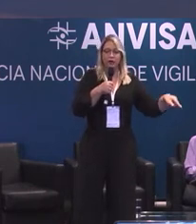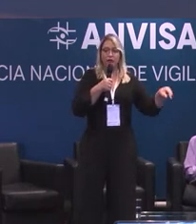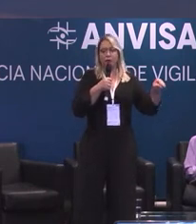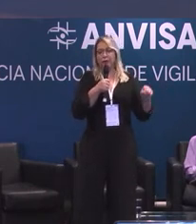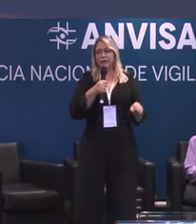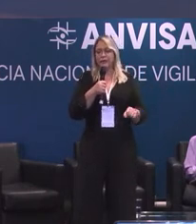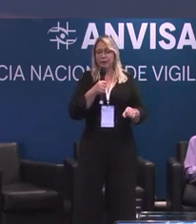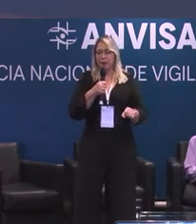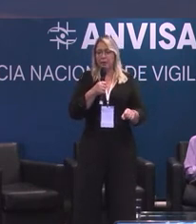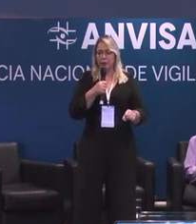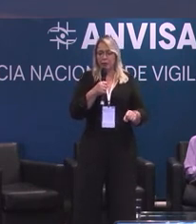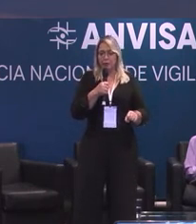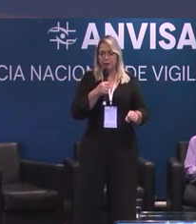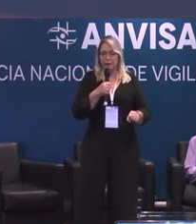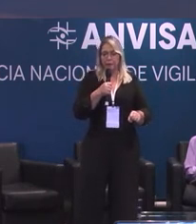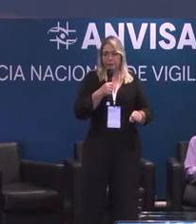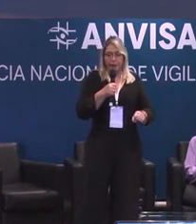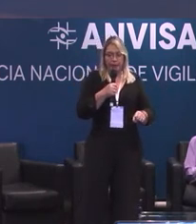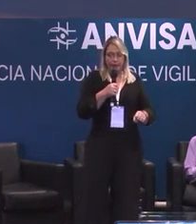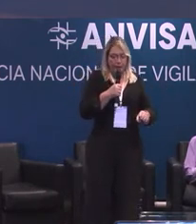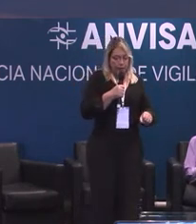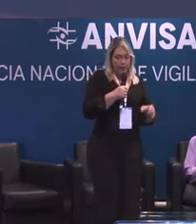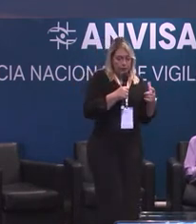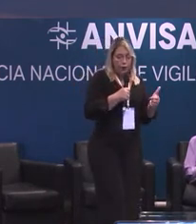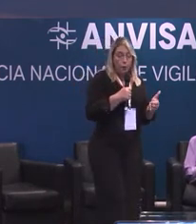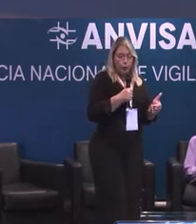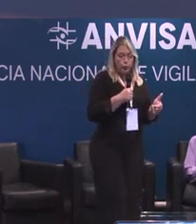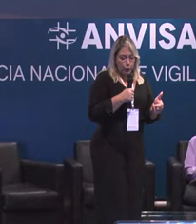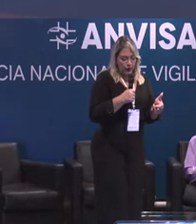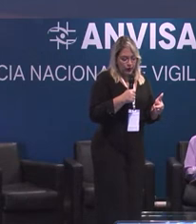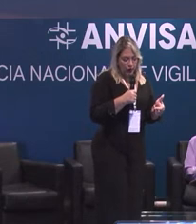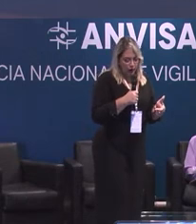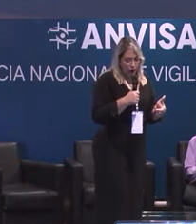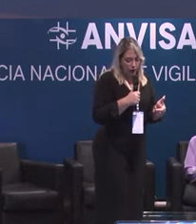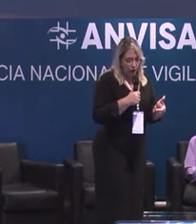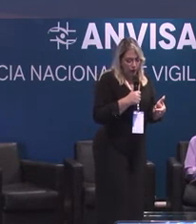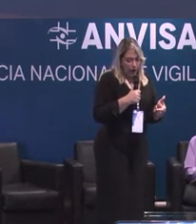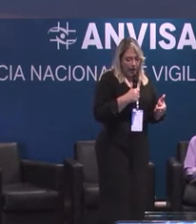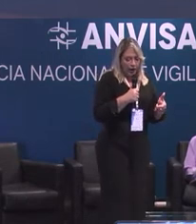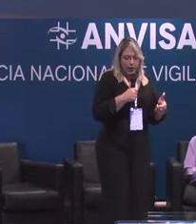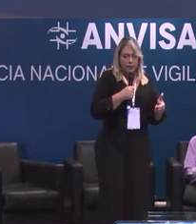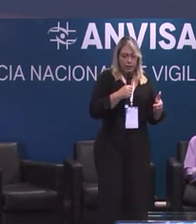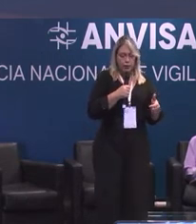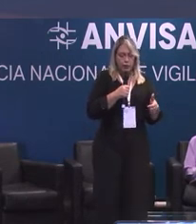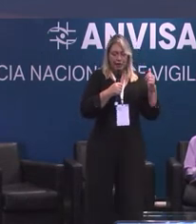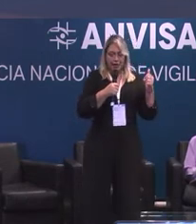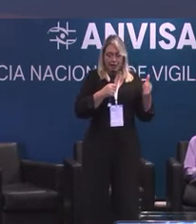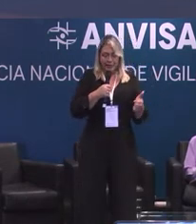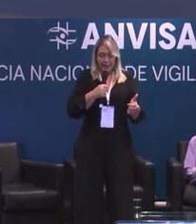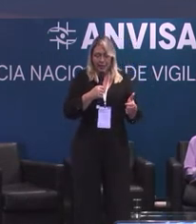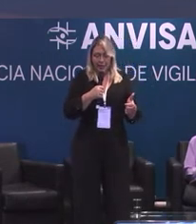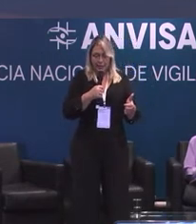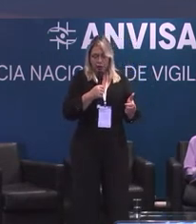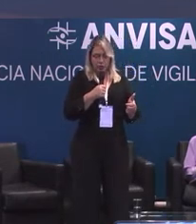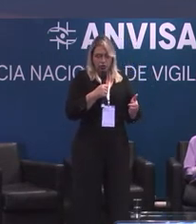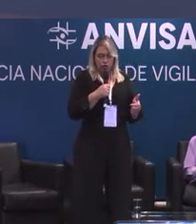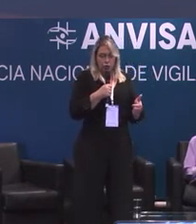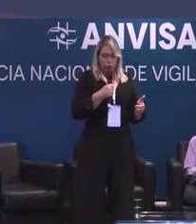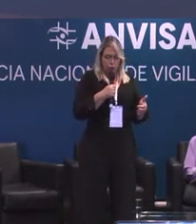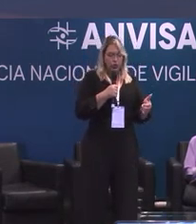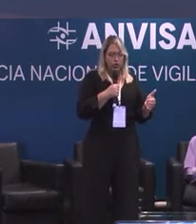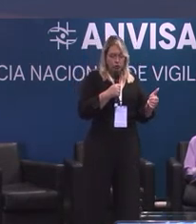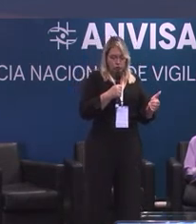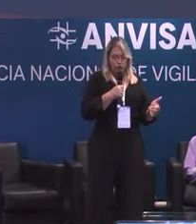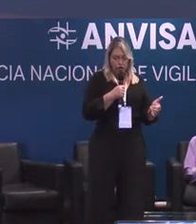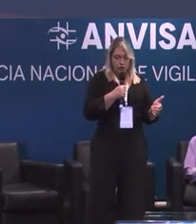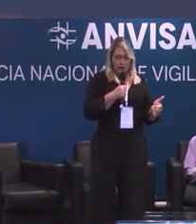efeito de licenciamento. Então, esse foi um ponto positivo. Reconhecimento sobre a criticidade dos objetos de controle que